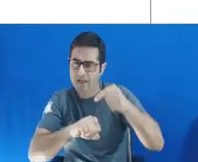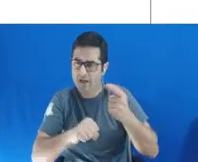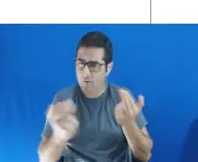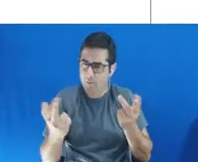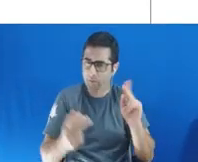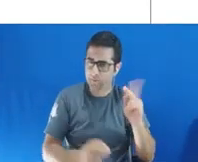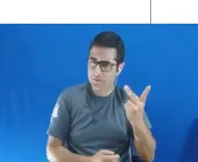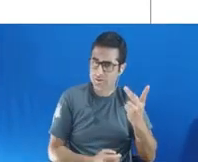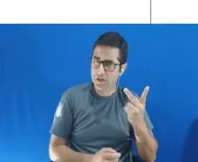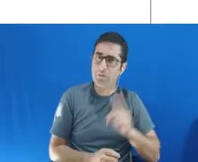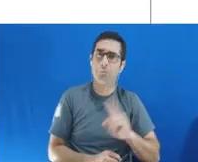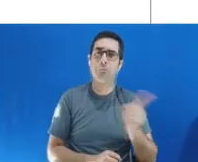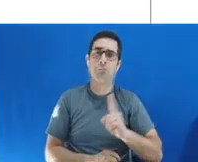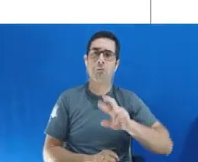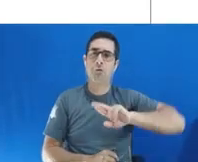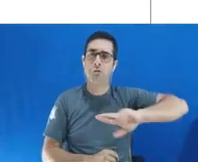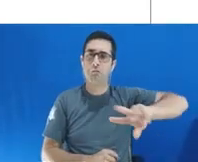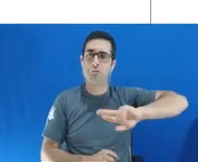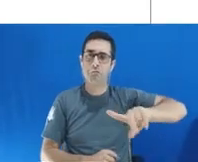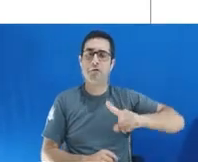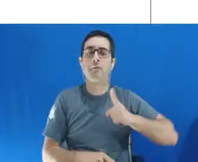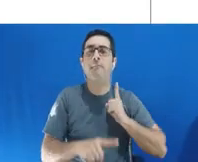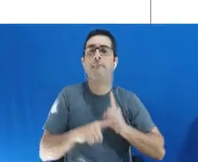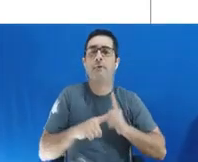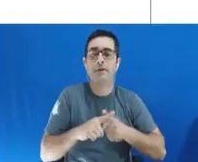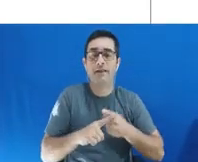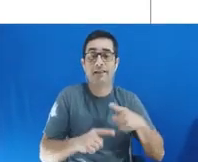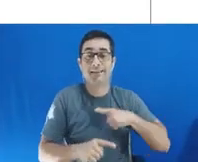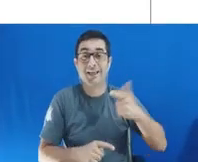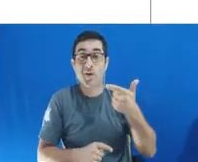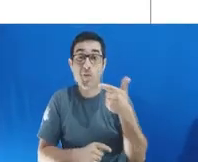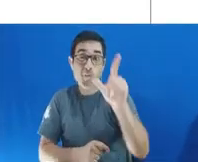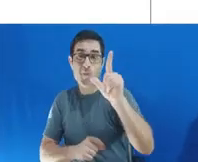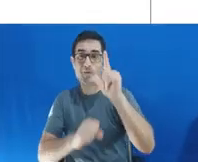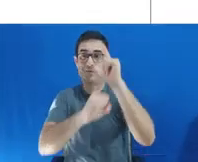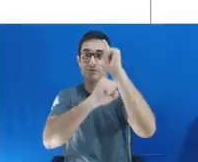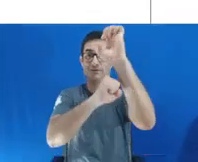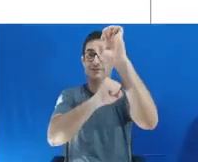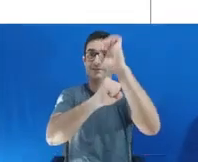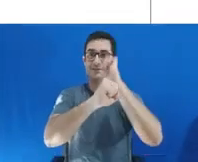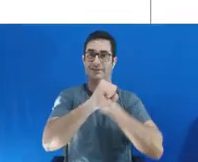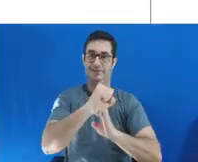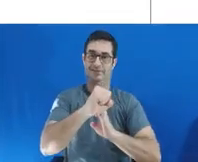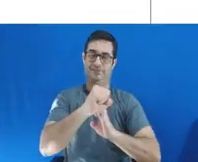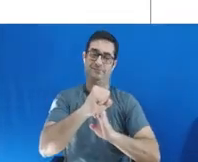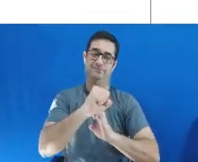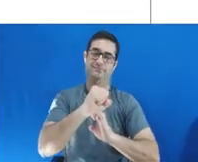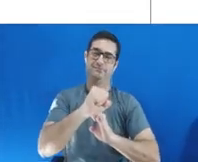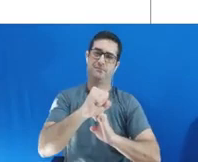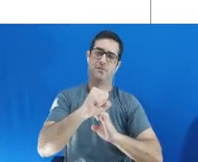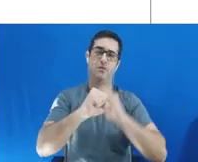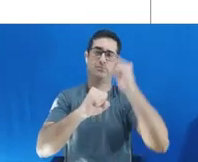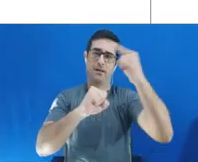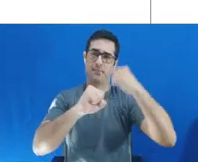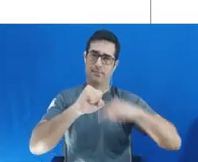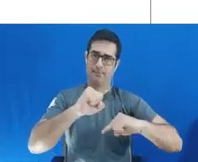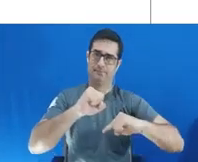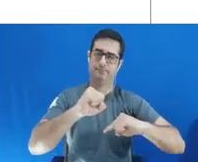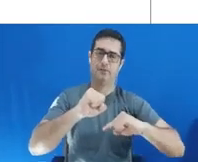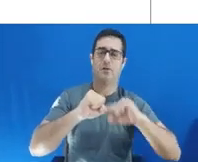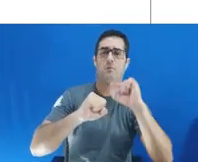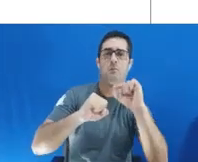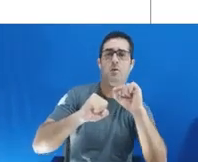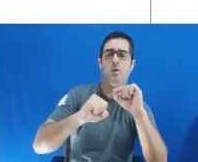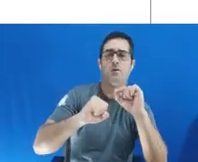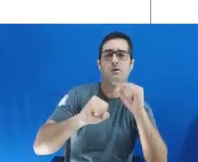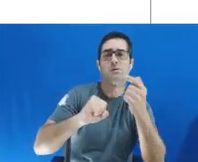do hidrogênio. Por quê? Porque agora eu tenho um outro elétron disputando com ele. Mas o que eu posso